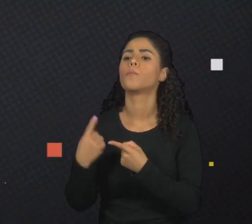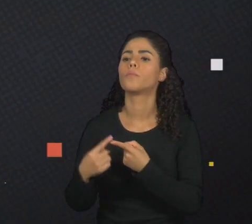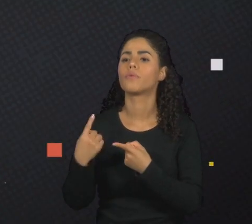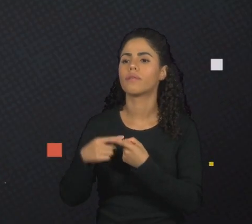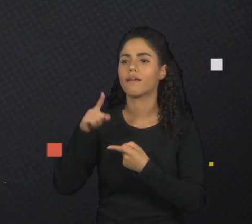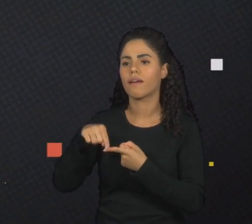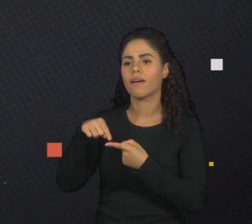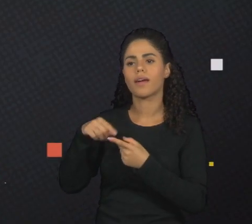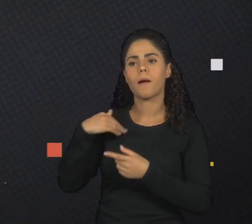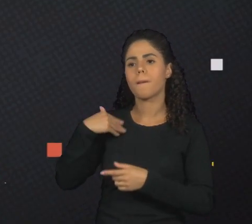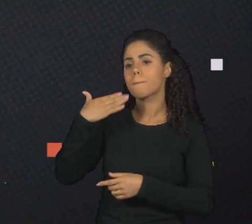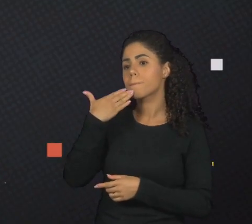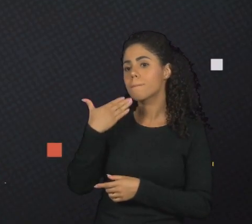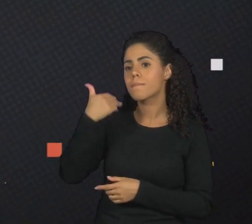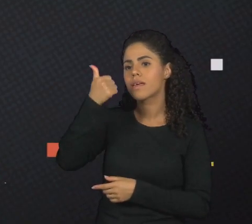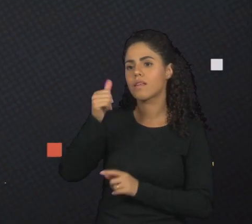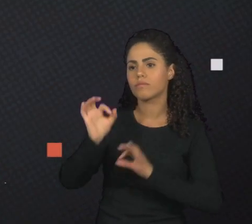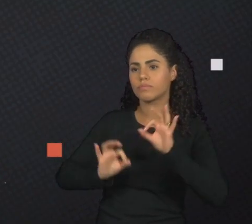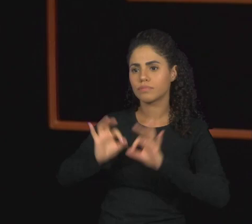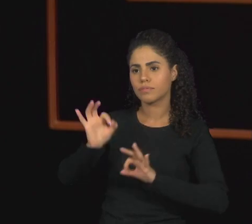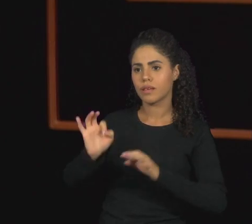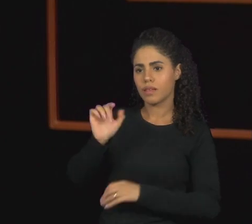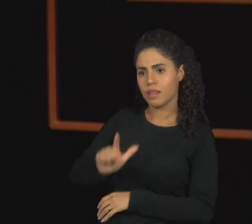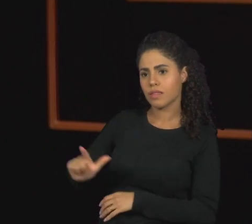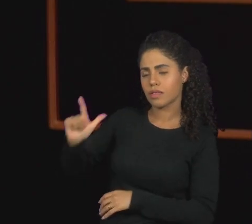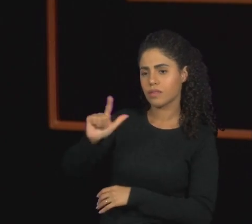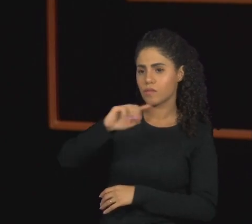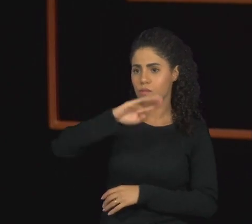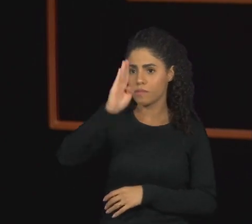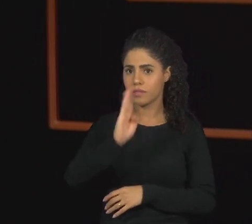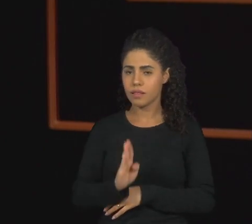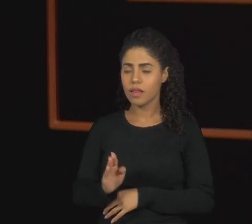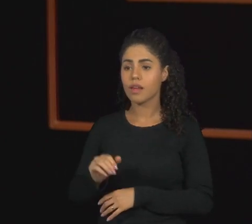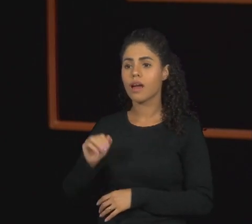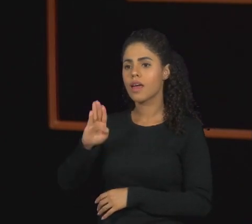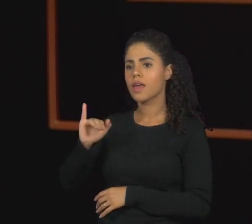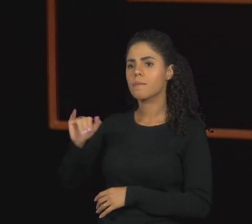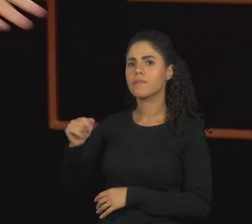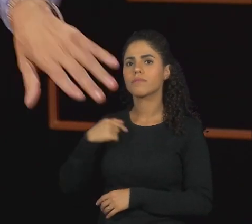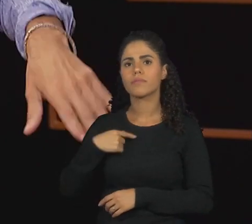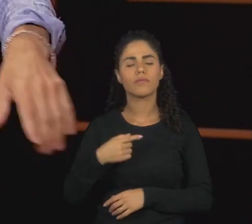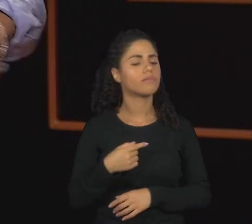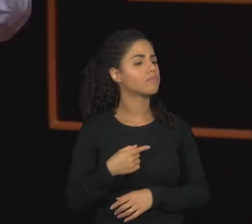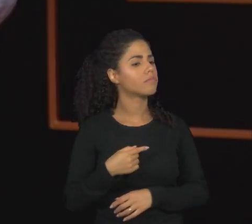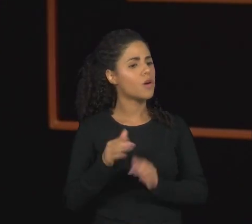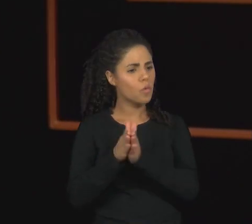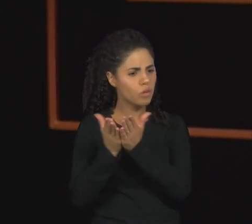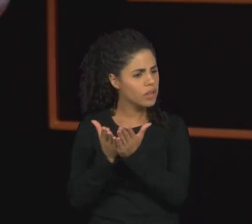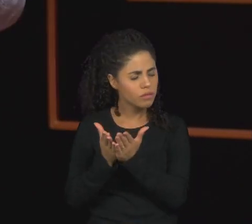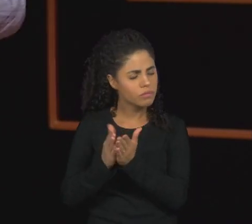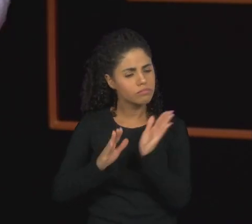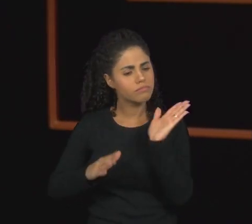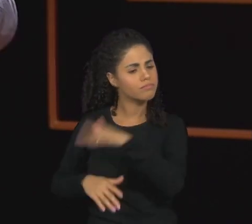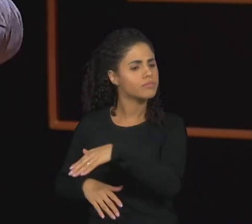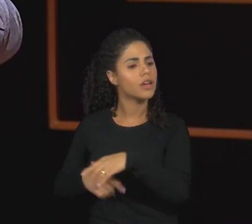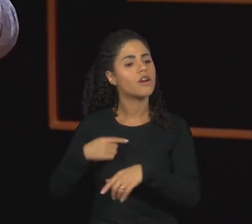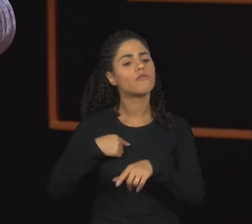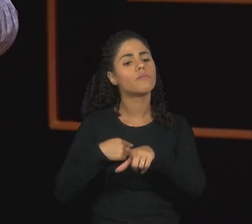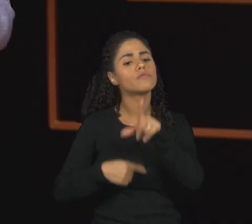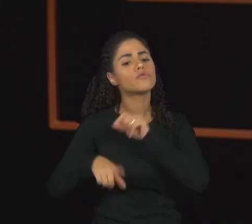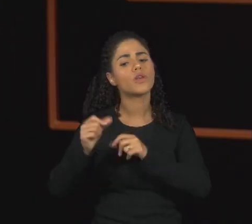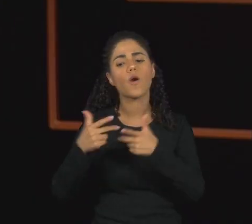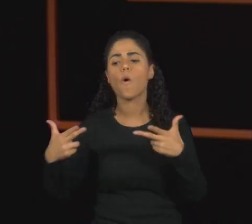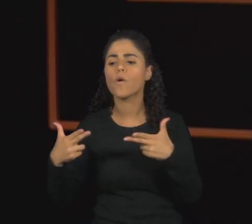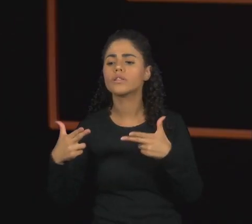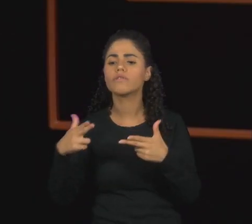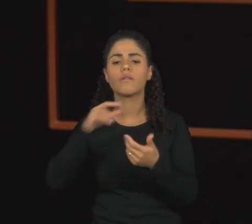obra-prima, uma das maiores obras da literatura brasileira. E a Bia chegou e falou assim, não interessa o livro, vamos pegar situações do livro